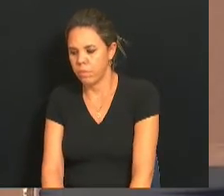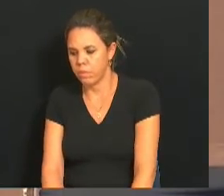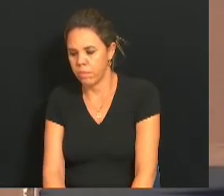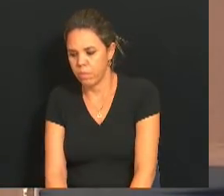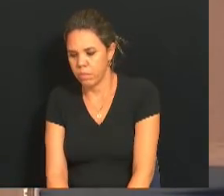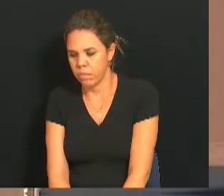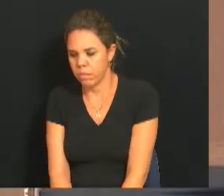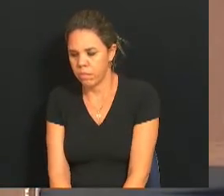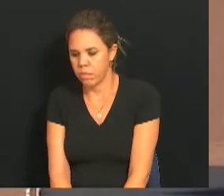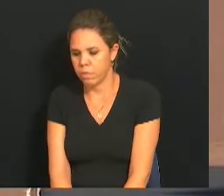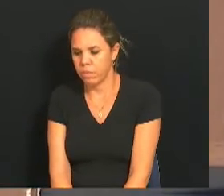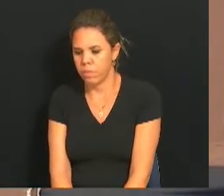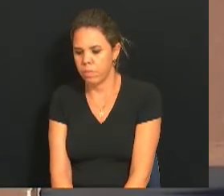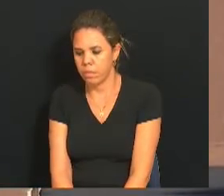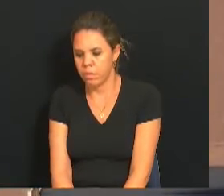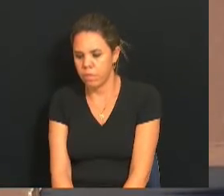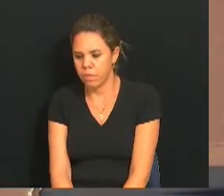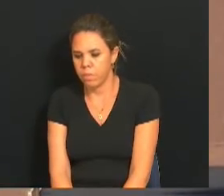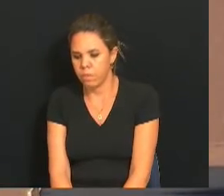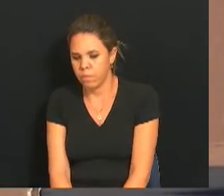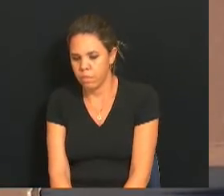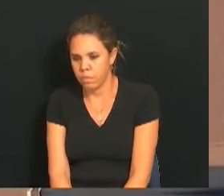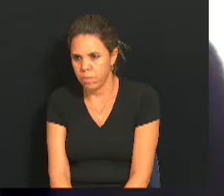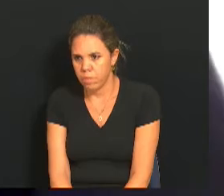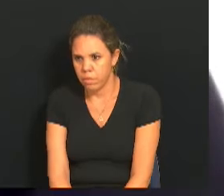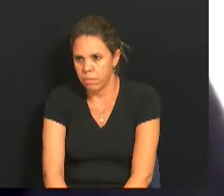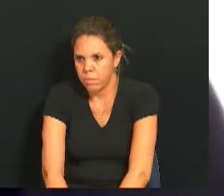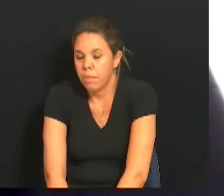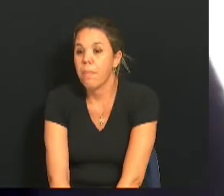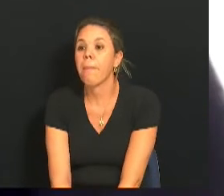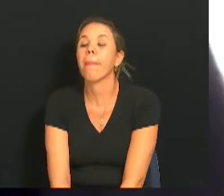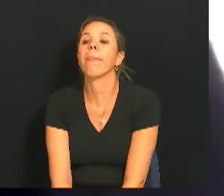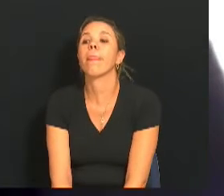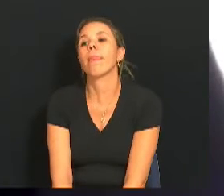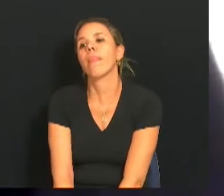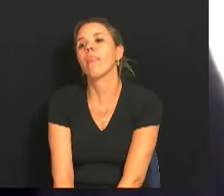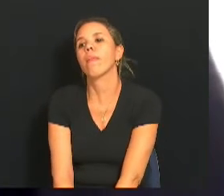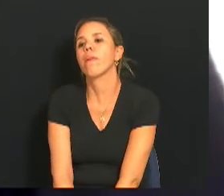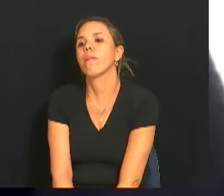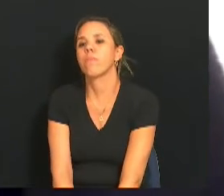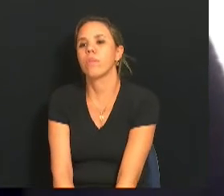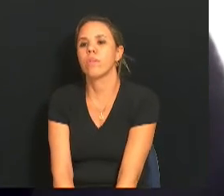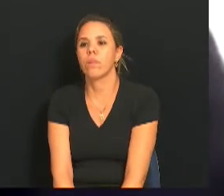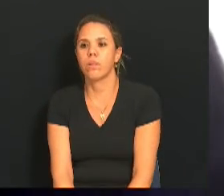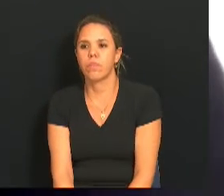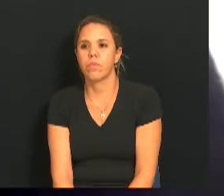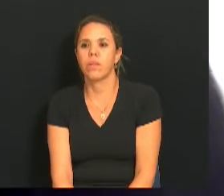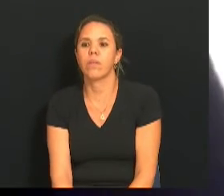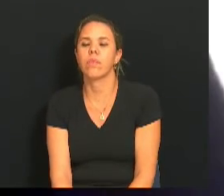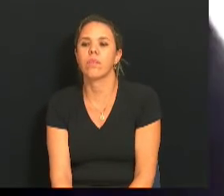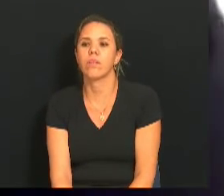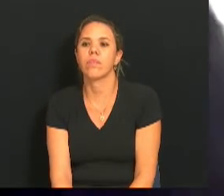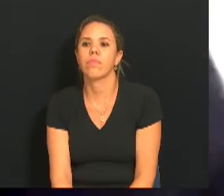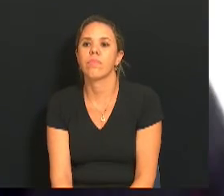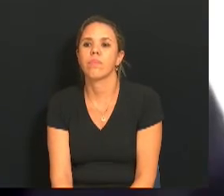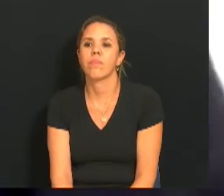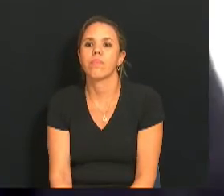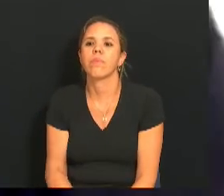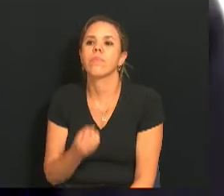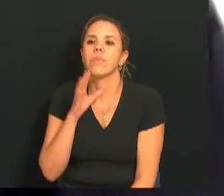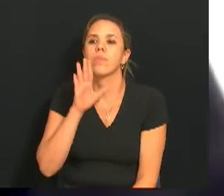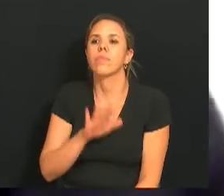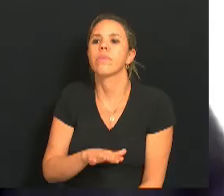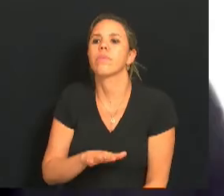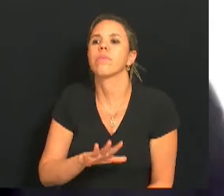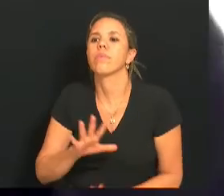Eu falo, então? Guida, pode falar. Tá. Não, eu gostaria... Bom, primeiro, né, boa tarde para